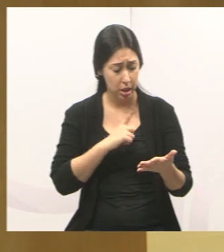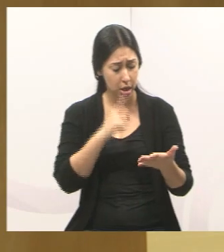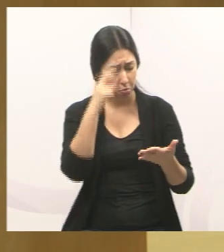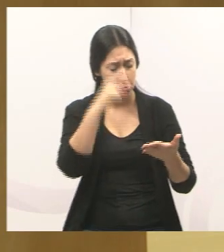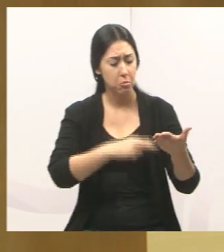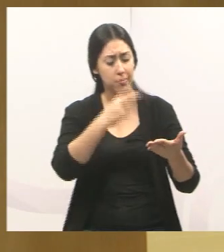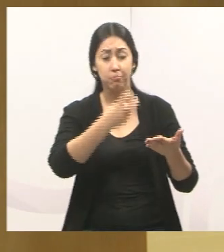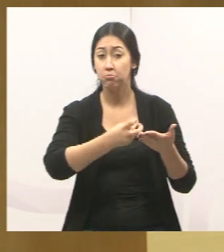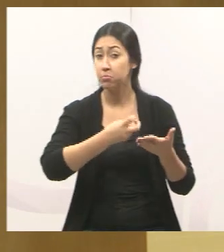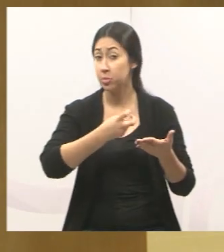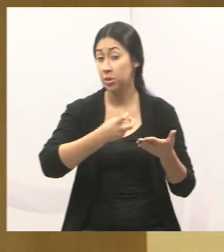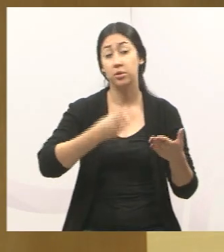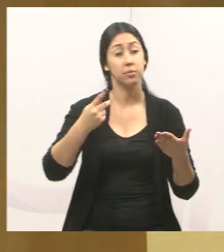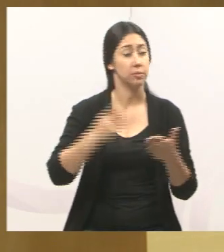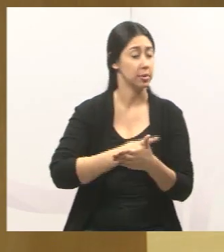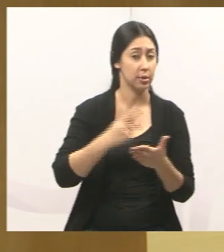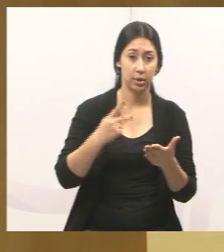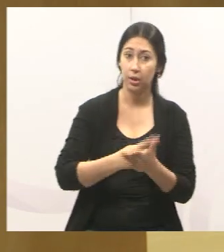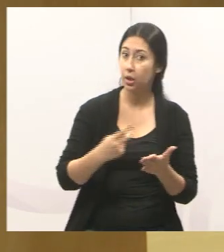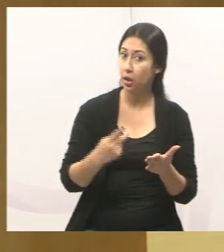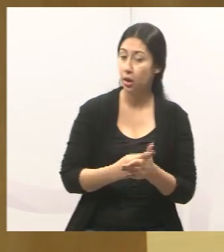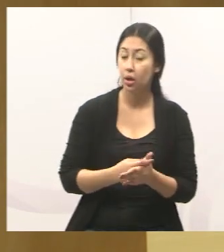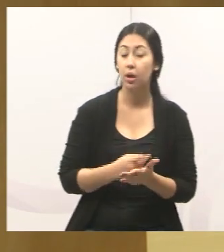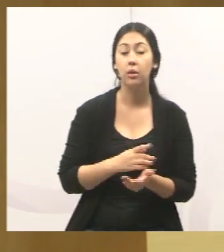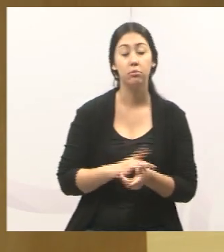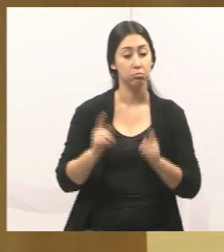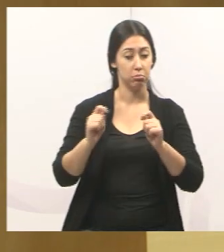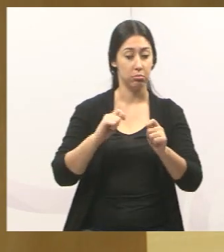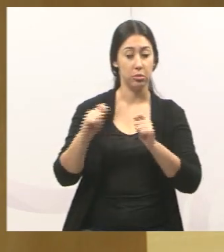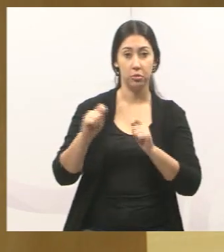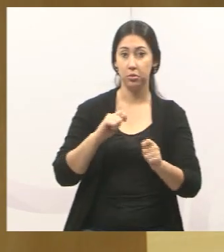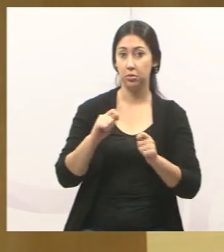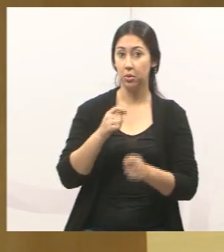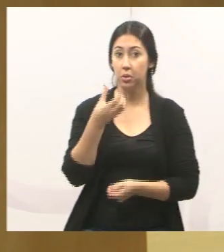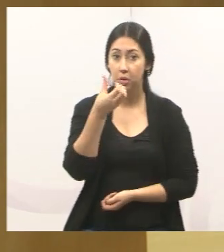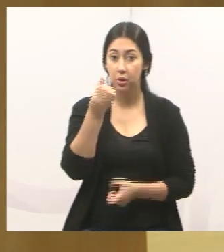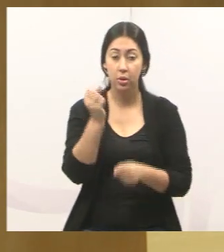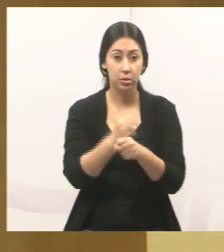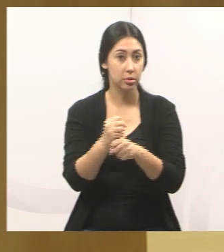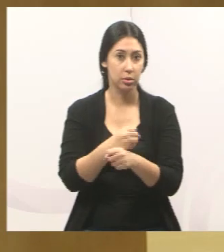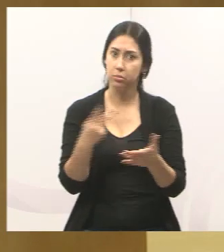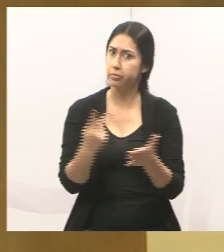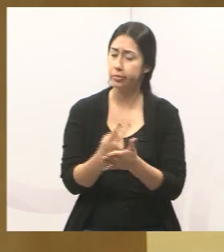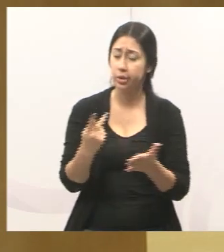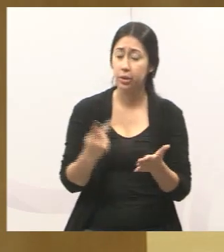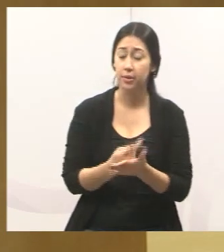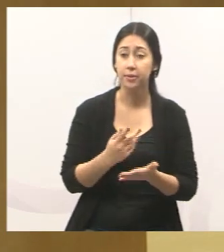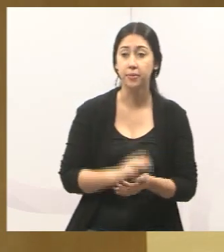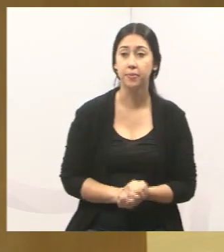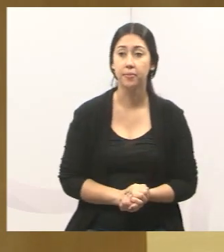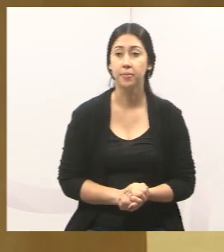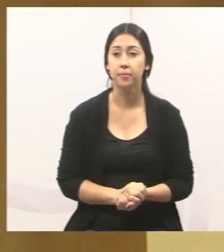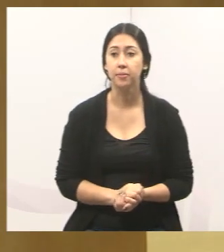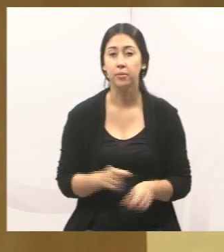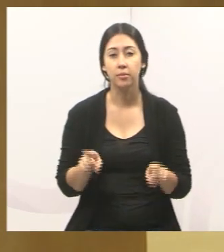falhos para quem administrava a cidade por mais de 6 anos. Fora que